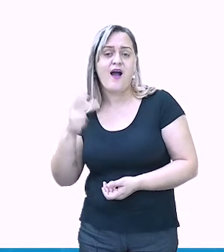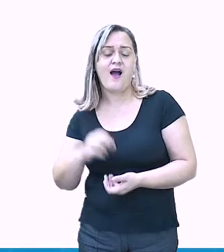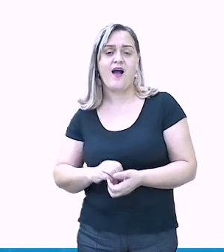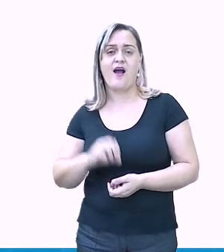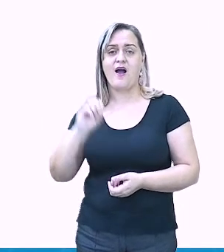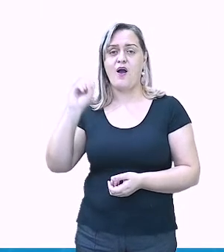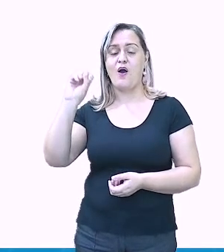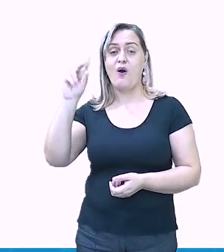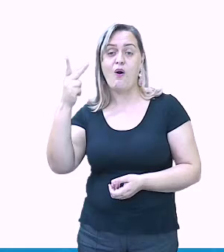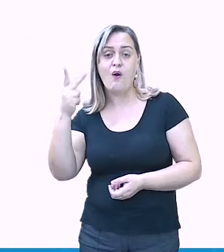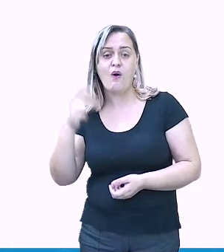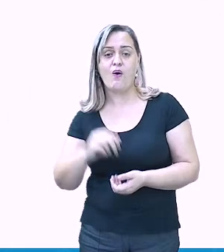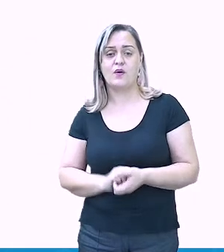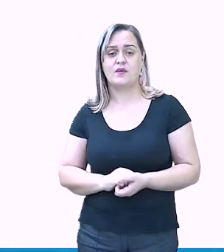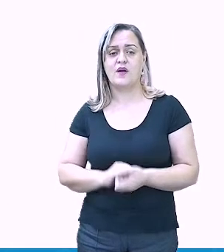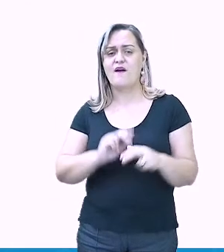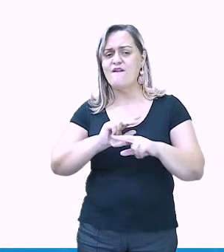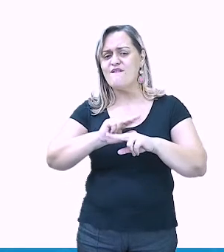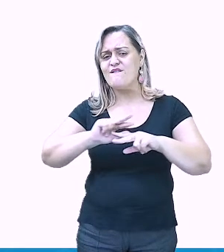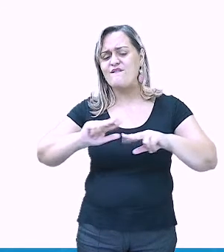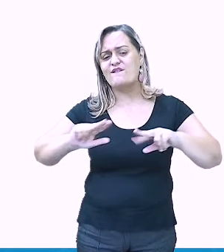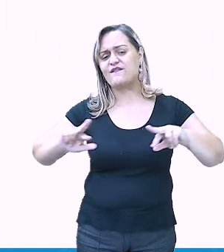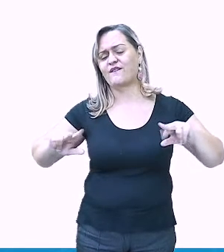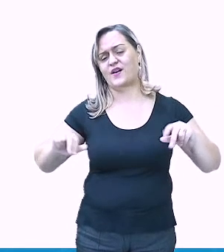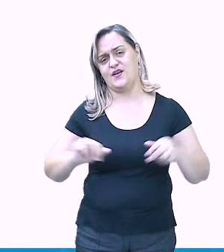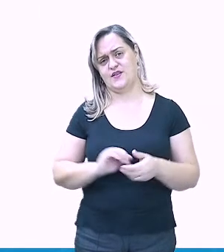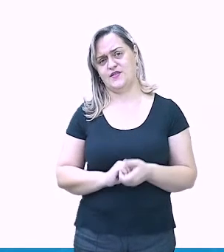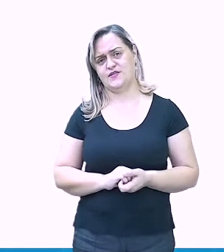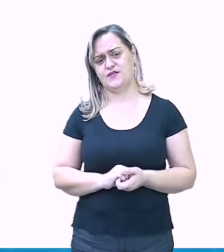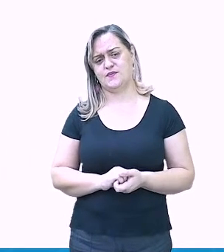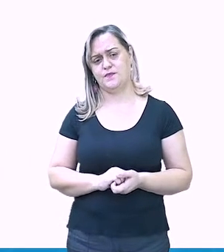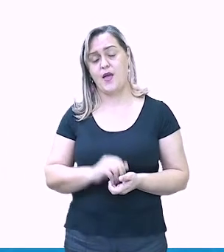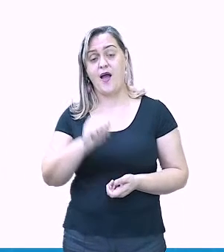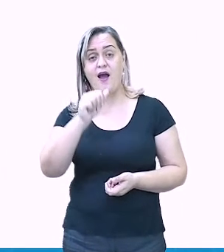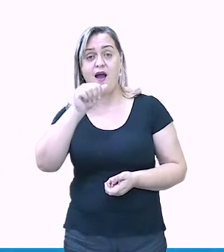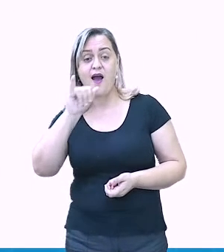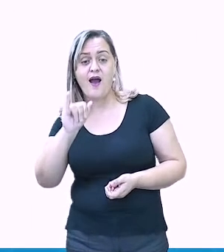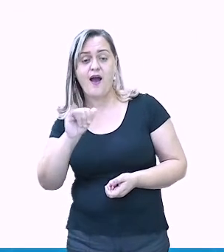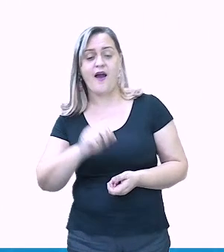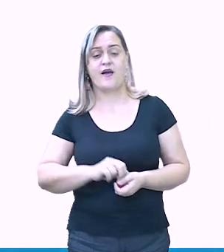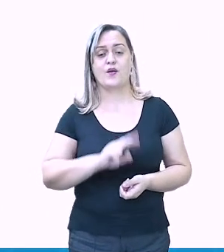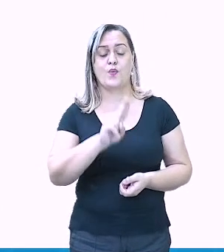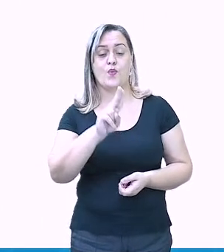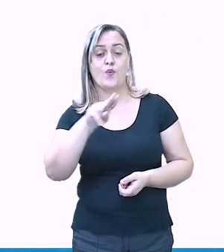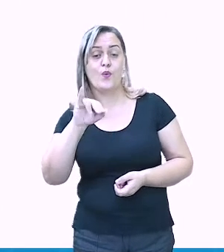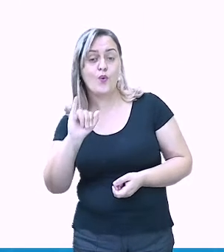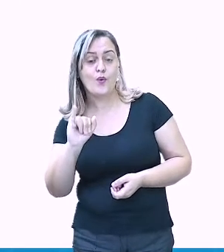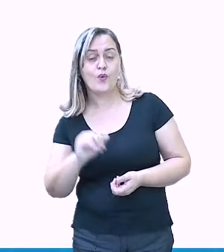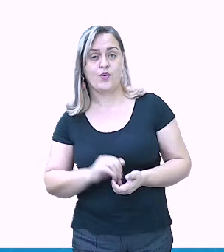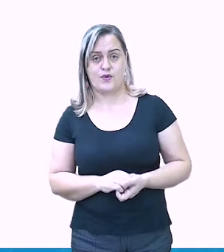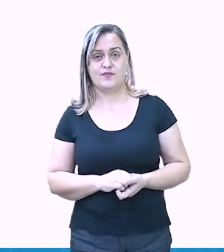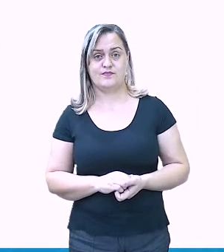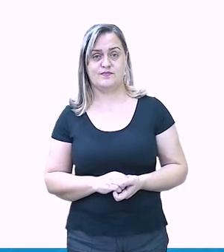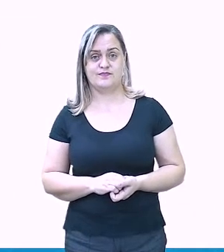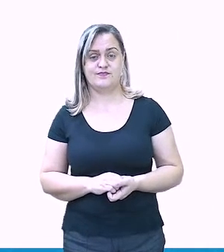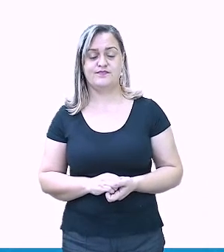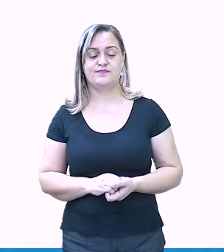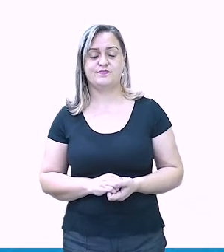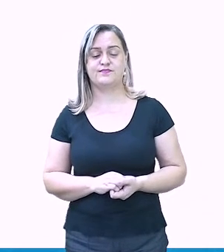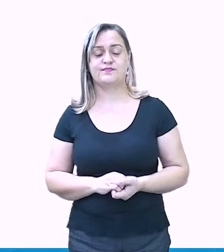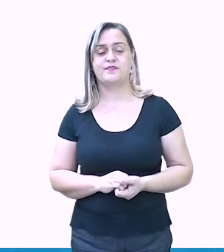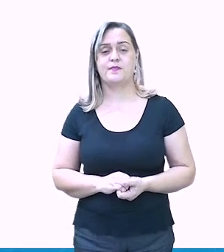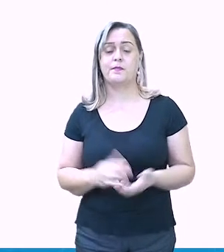firme, ufa. O que eu trouxe aqui então com esse material? O que eu gostaria que você, estudante, percebesse aqui?